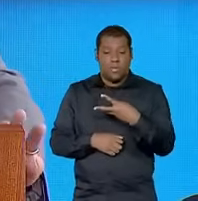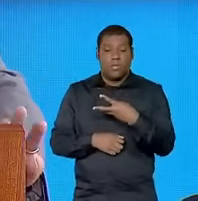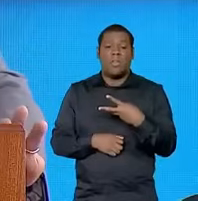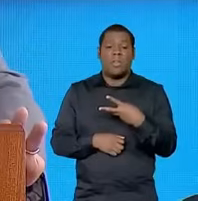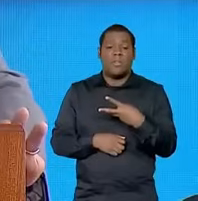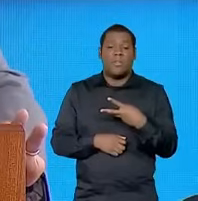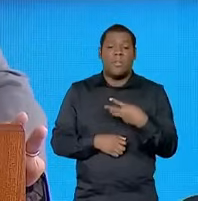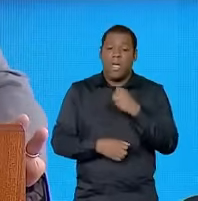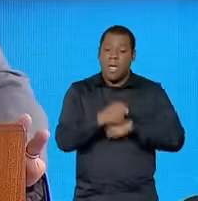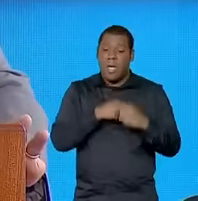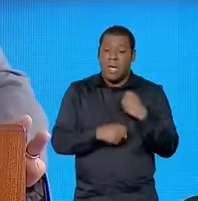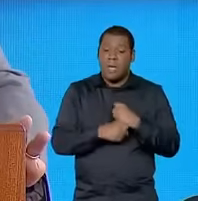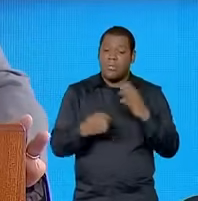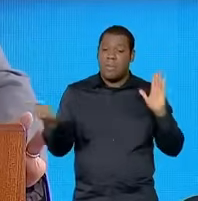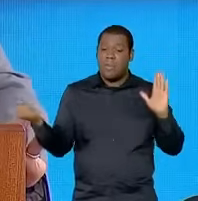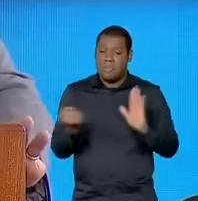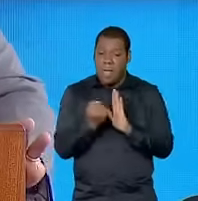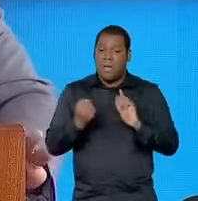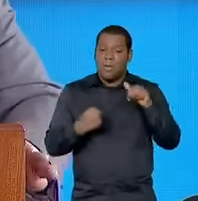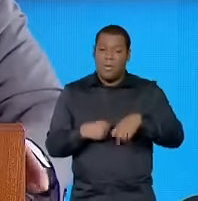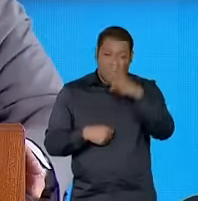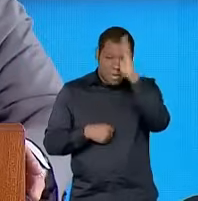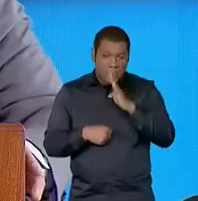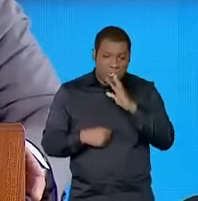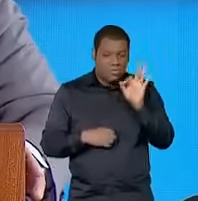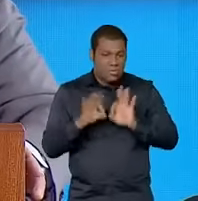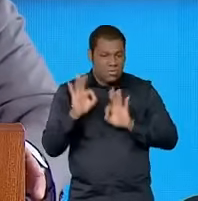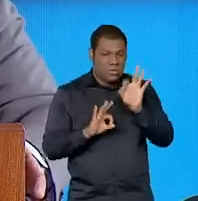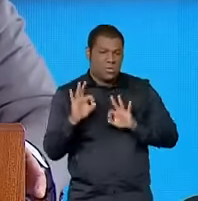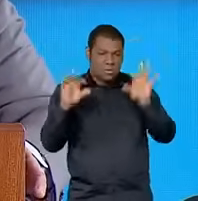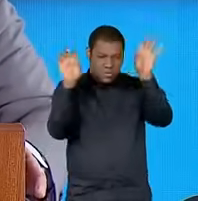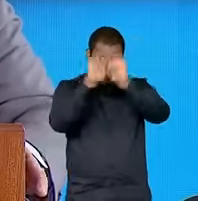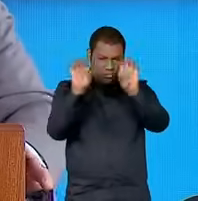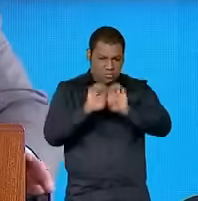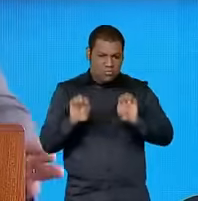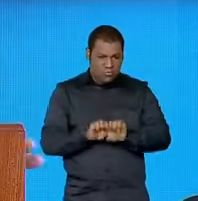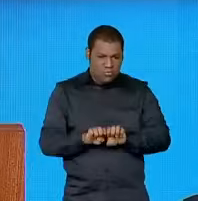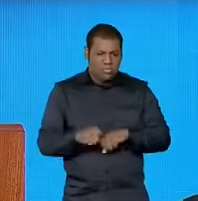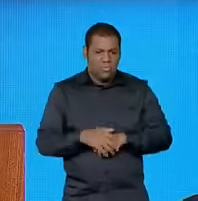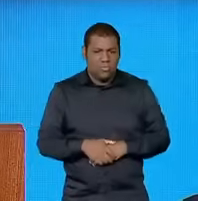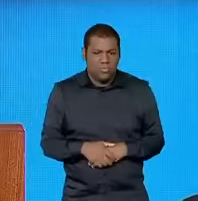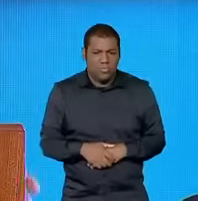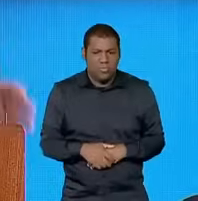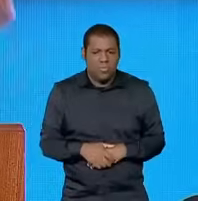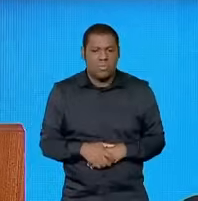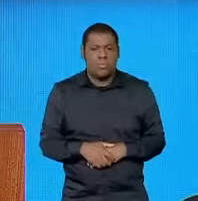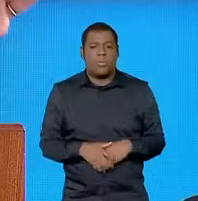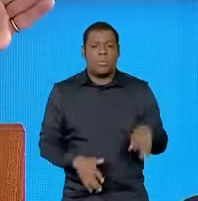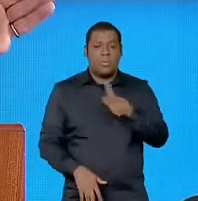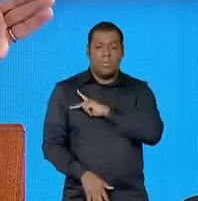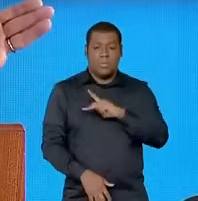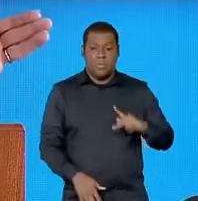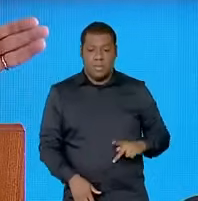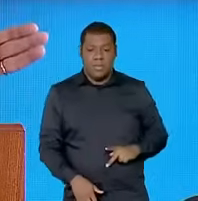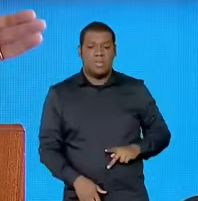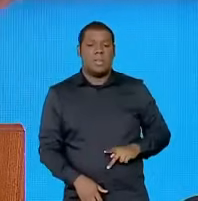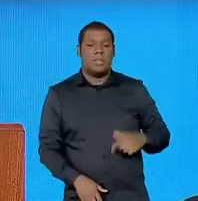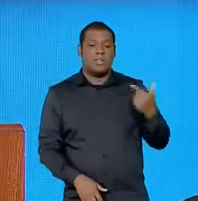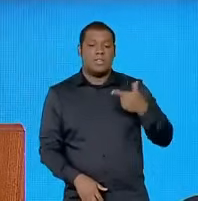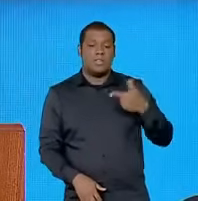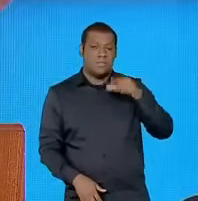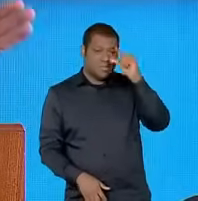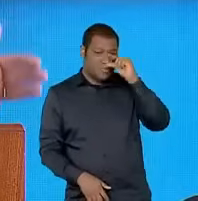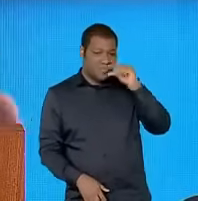Vocês não sabem como é que nós encontramos esse país. É que o Alckmin é um gentleman,